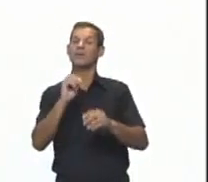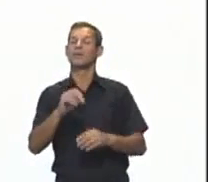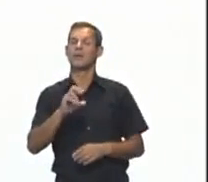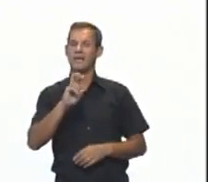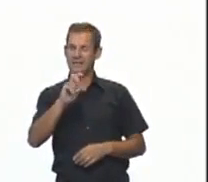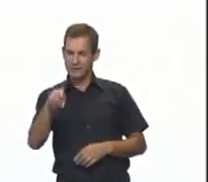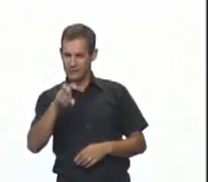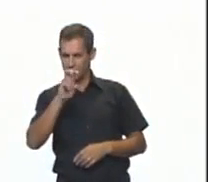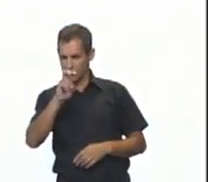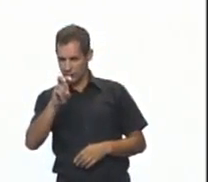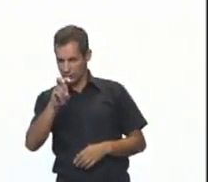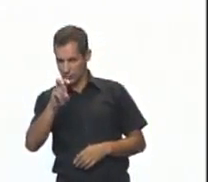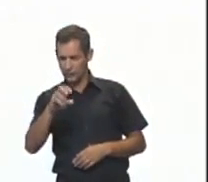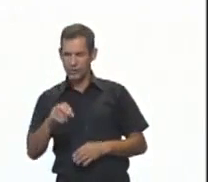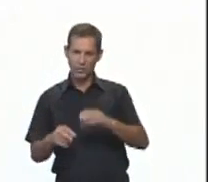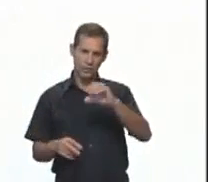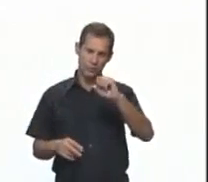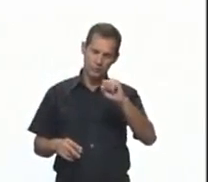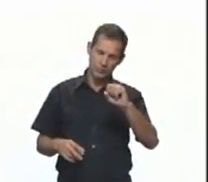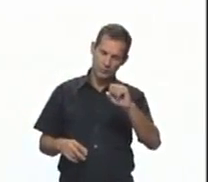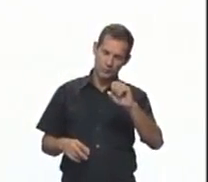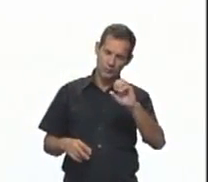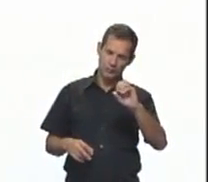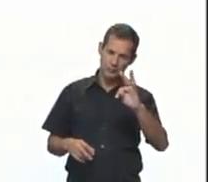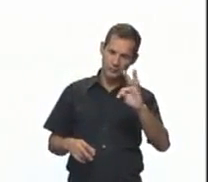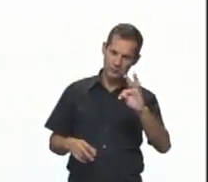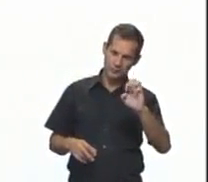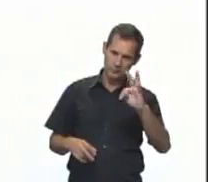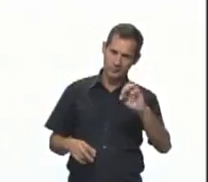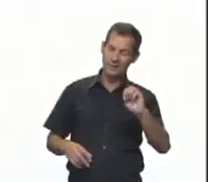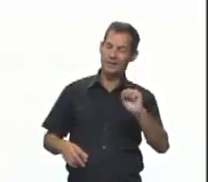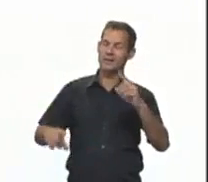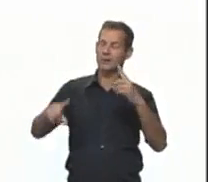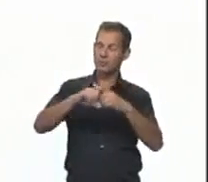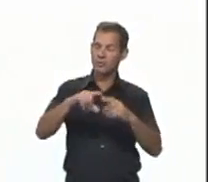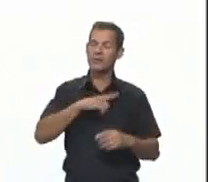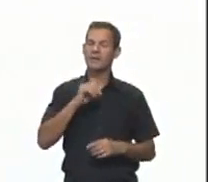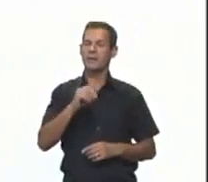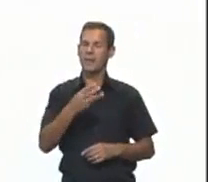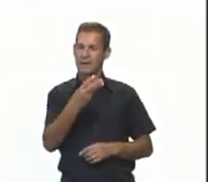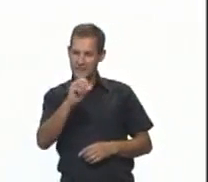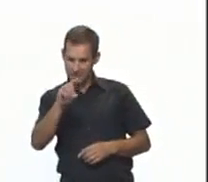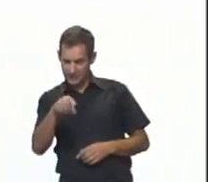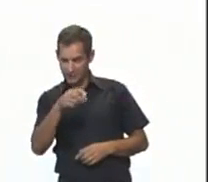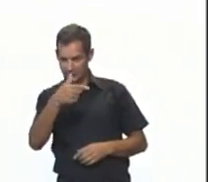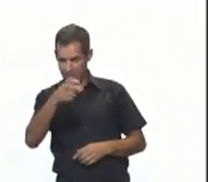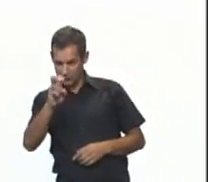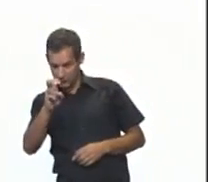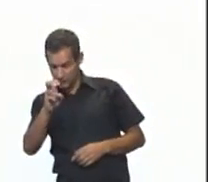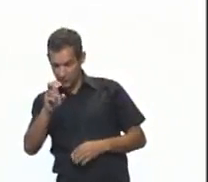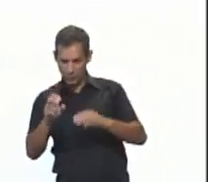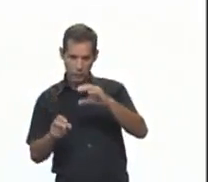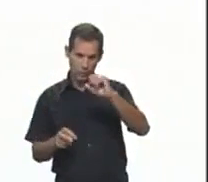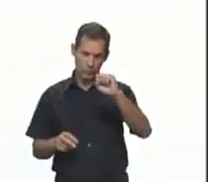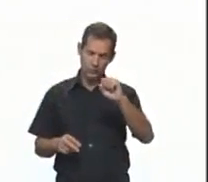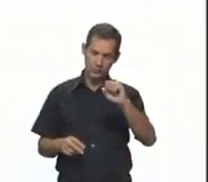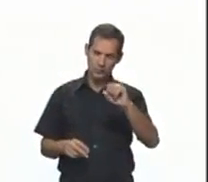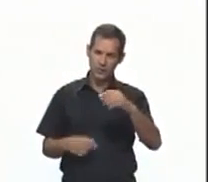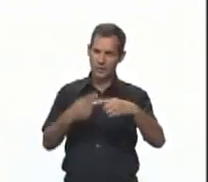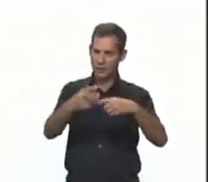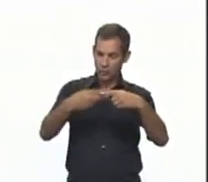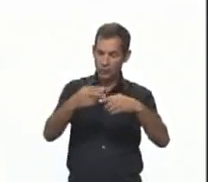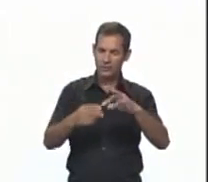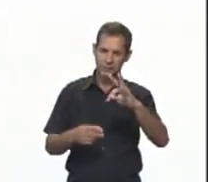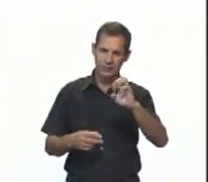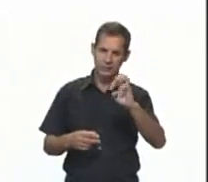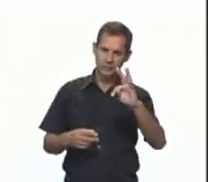era 5,5 cosseno de θ dθ. Multiplicando, nós vamos ter 30,25 cosseno ao quadrado